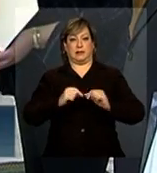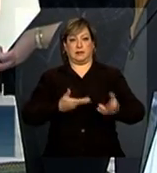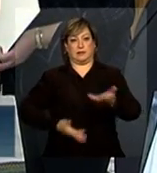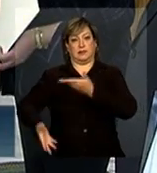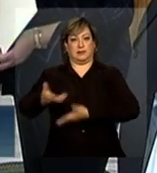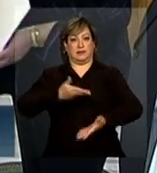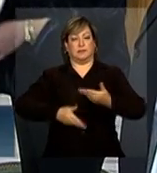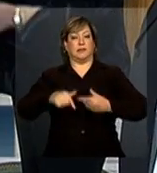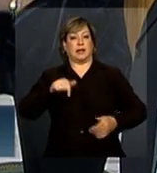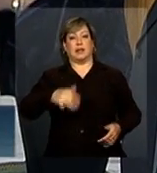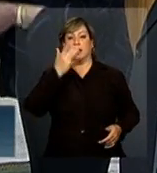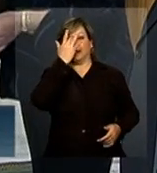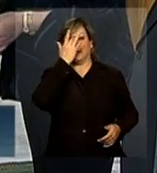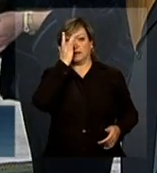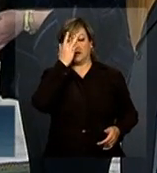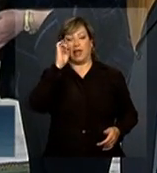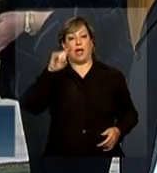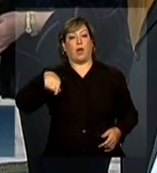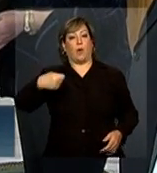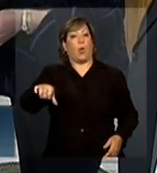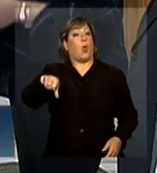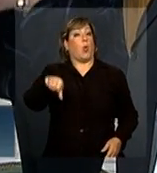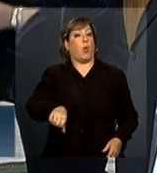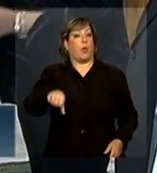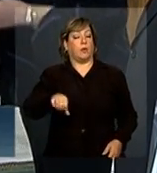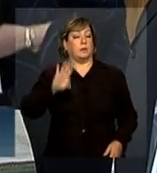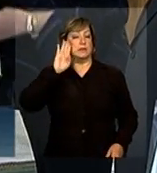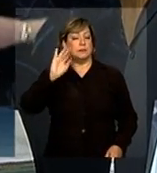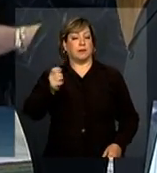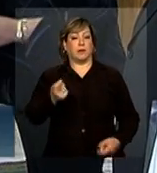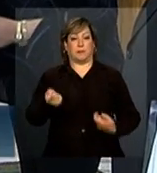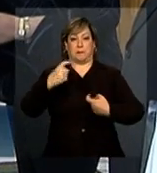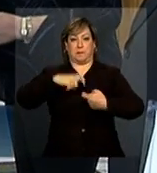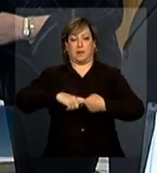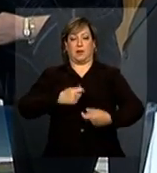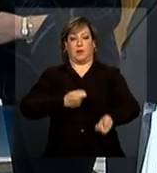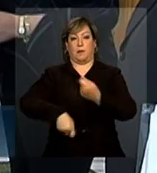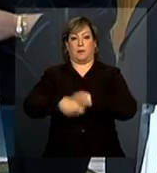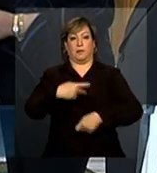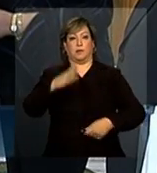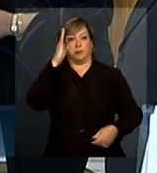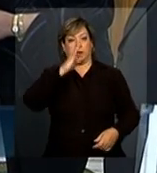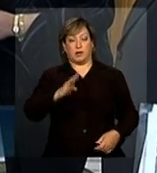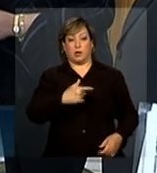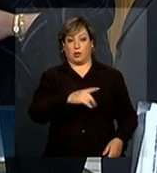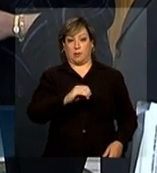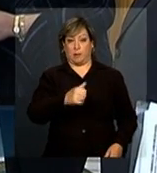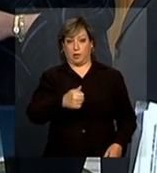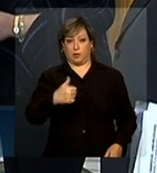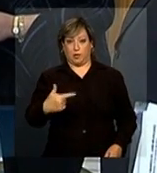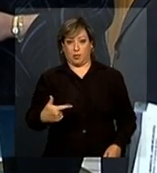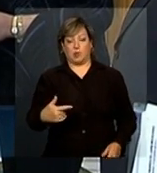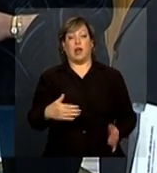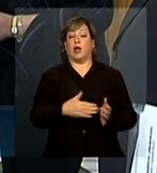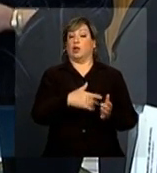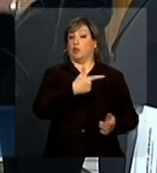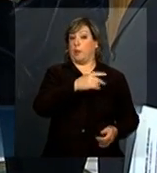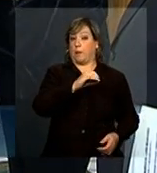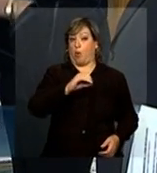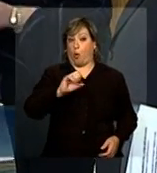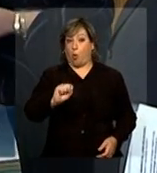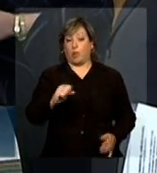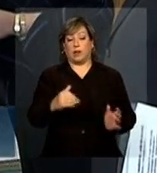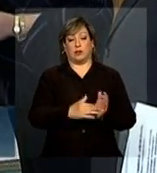A Índia é o nono principal parceiro comercial do Brasil. Em 2012, por exemplo, entre 2008 e